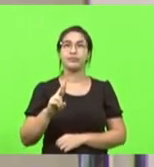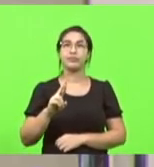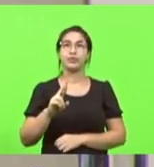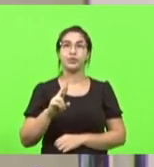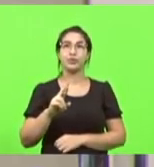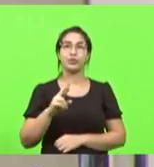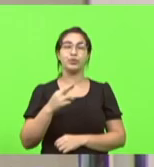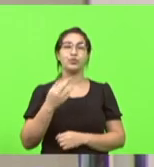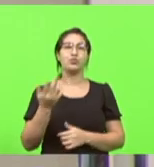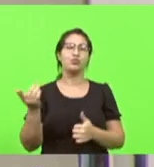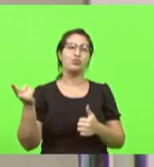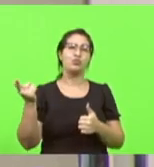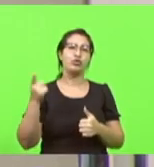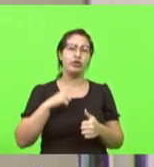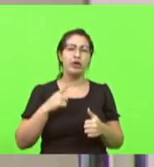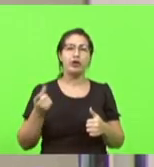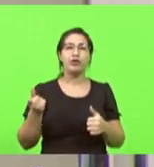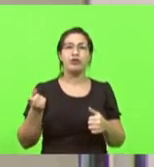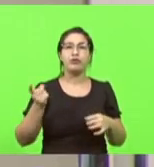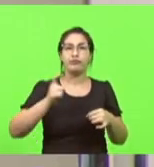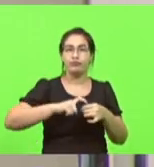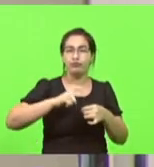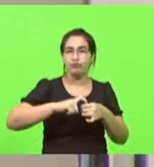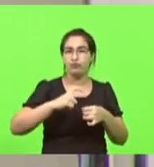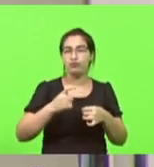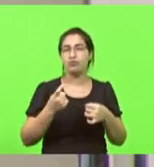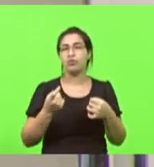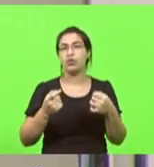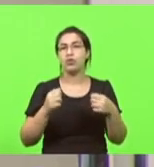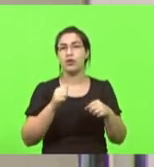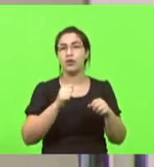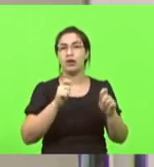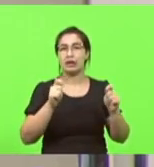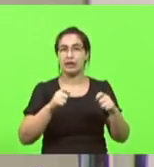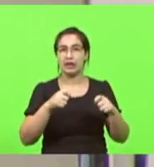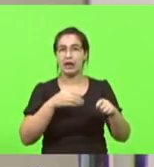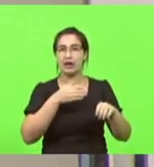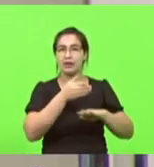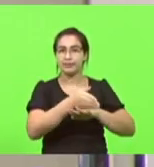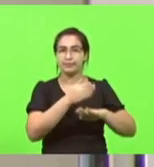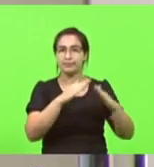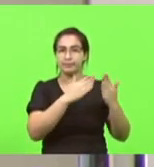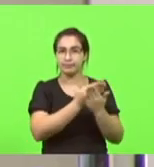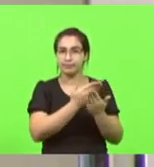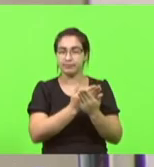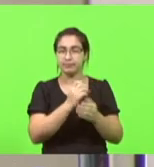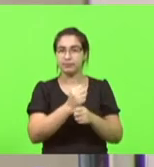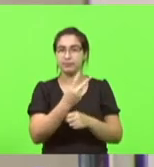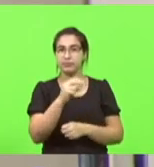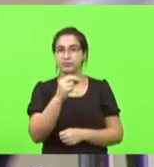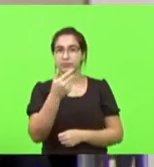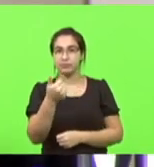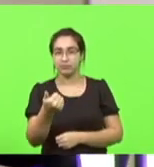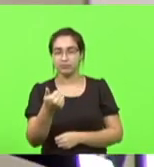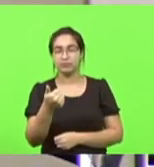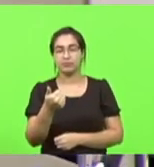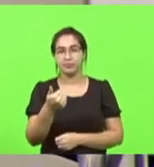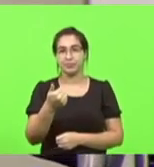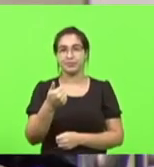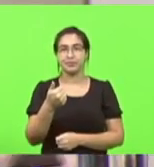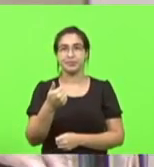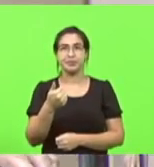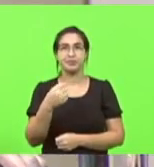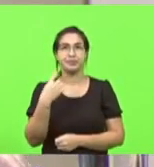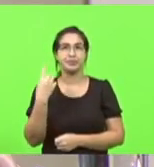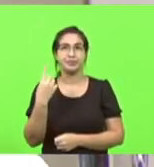de reposição de aulas referente ao ano de 2020. Em discussão. Não havendo quem queira discutir em votação, deputados que aprovam